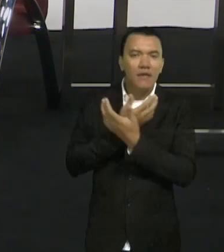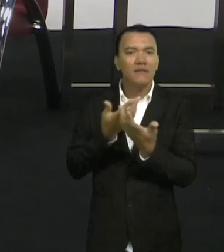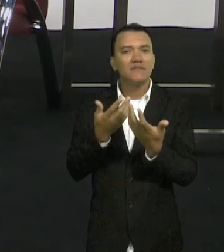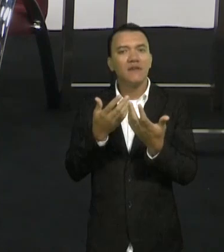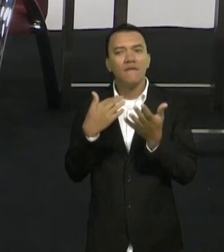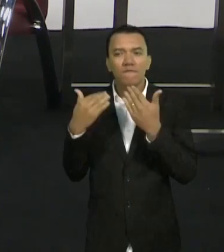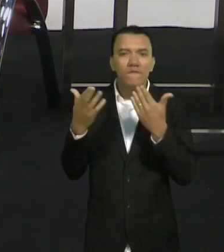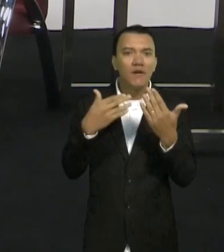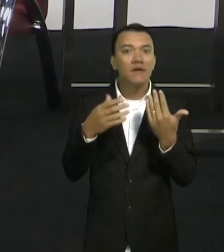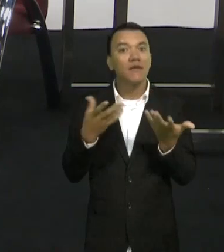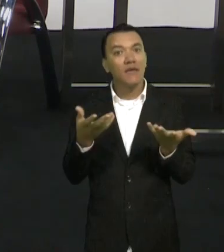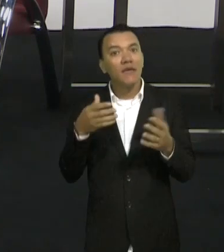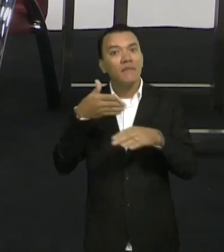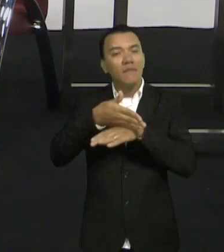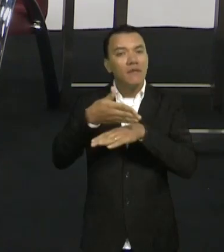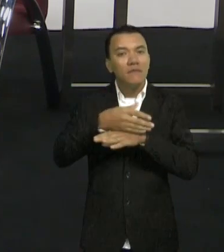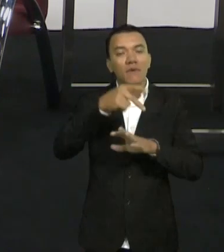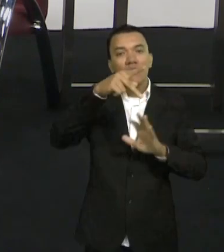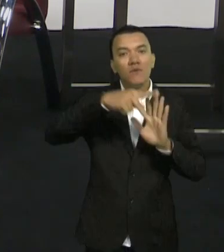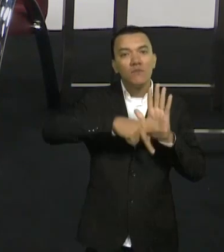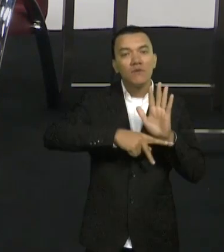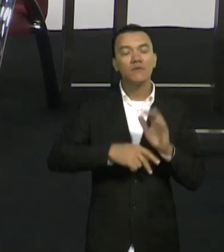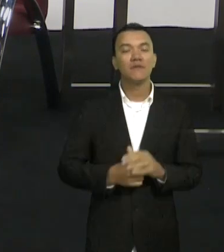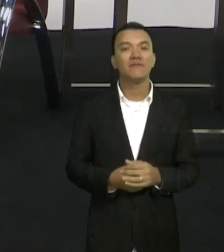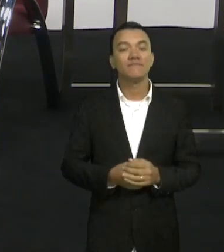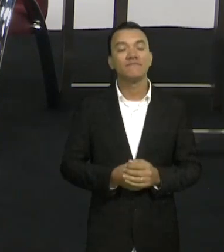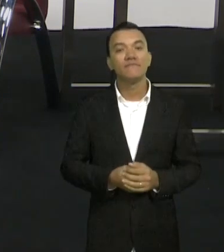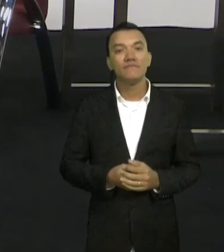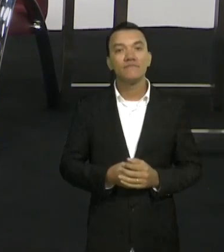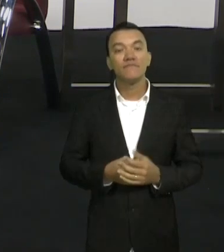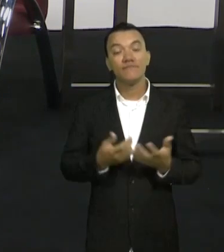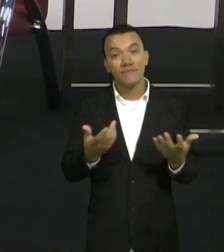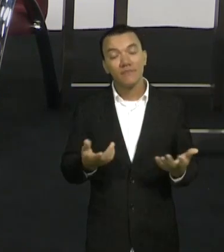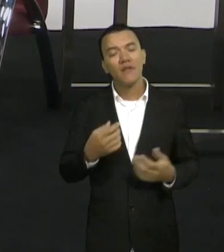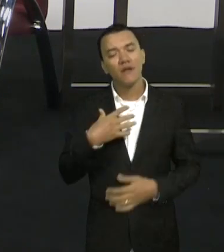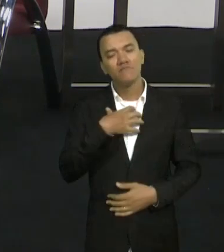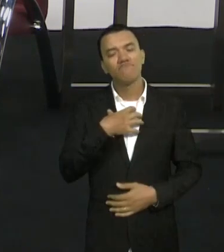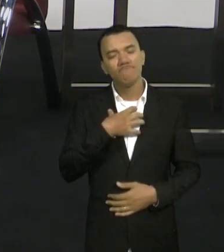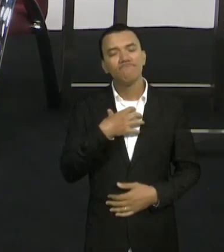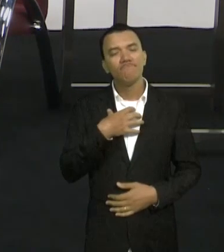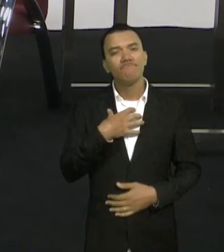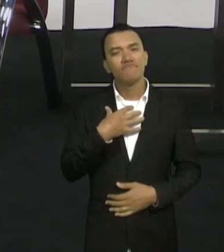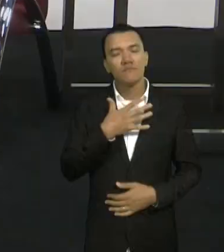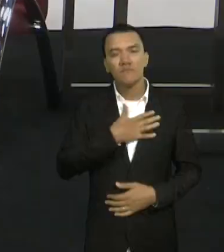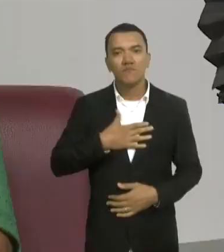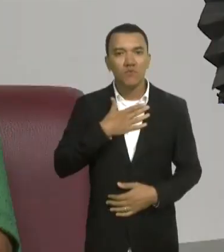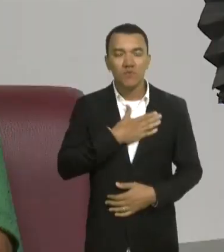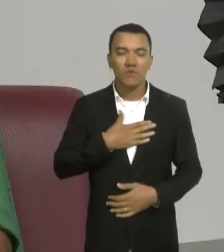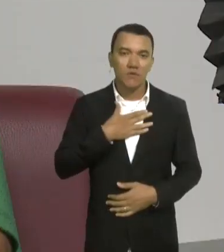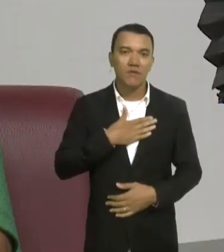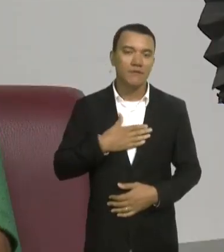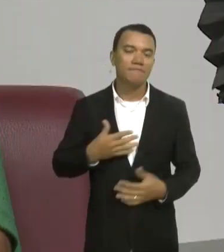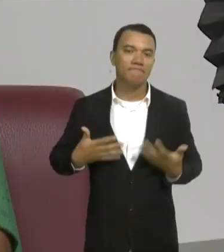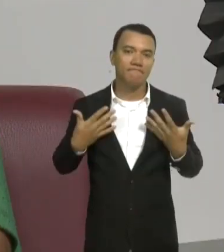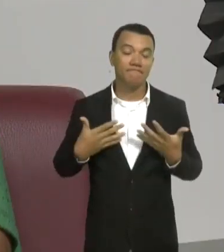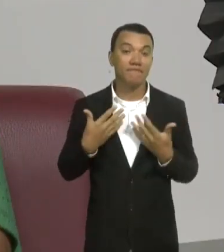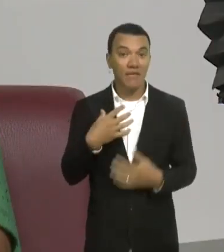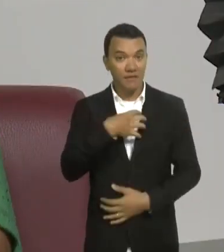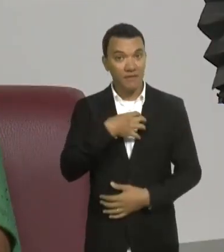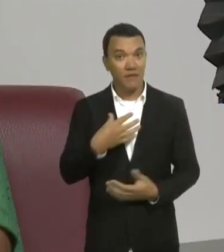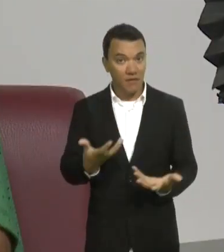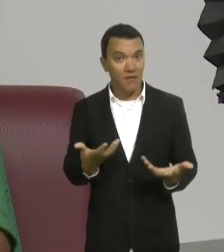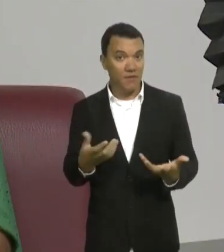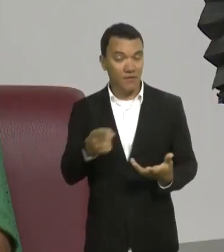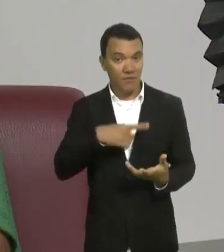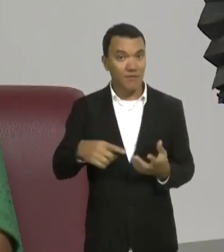quer participar dos projetos. E isso, assim, é muito gratificante. É quando a gente sente que a